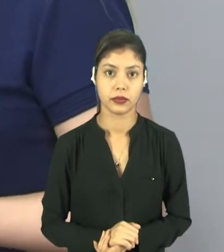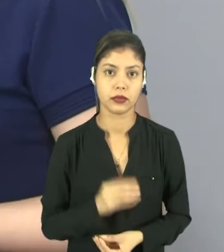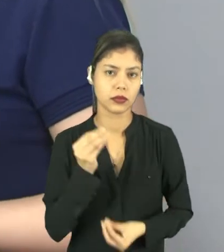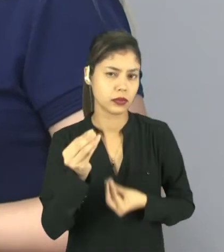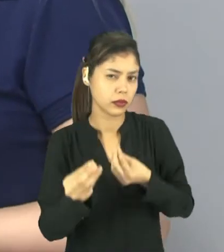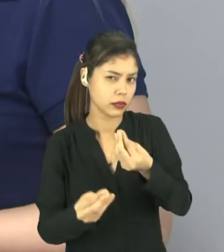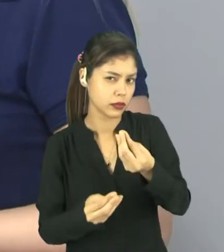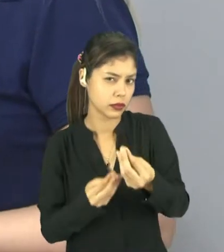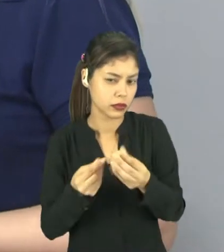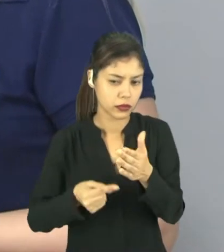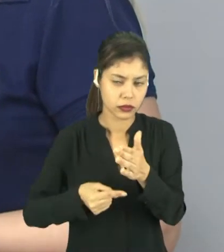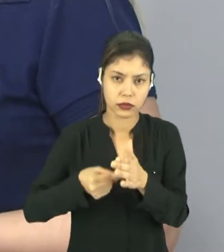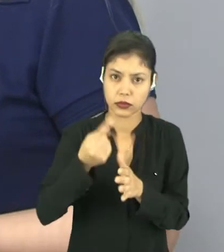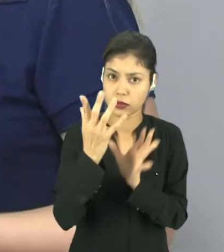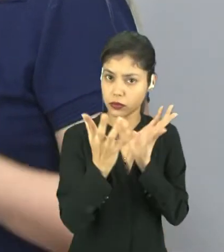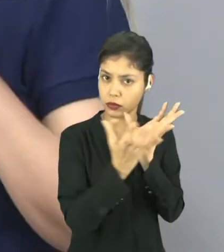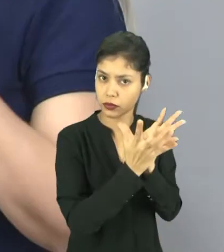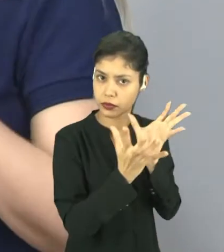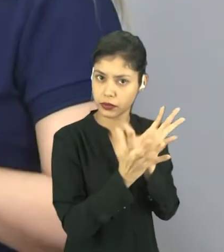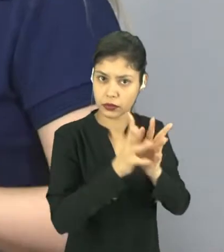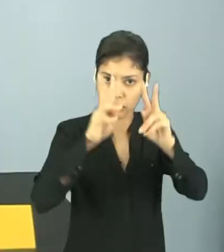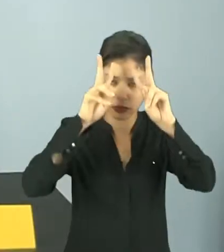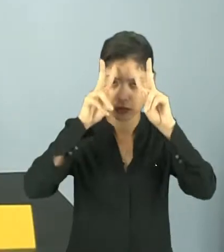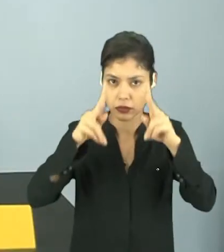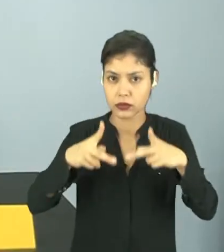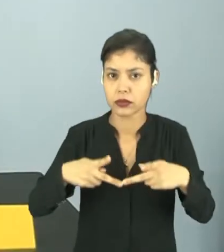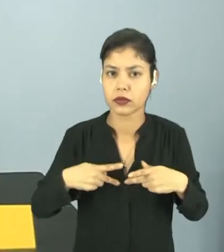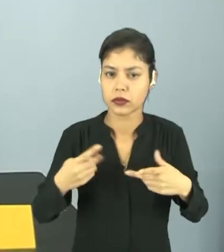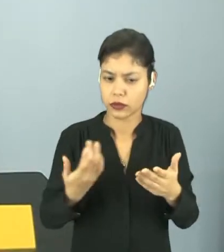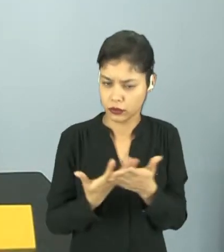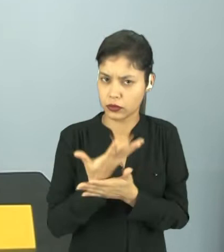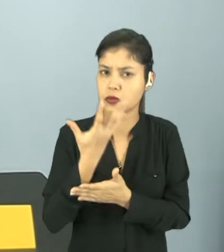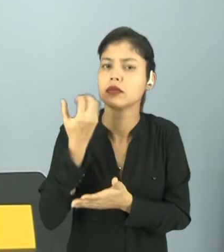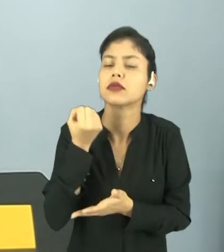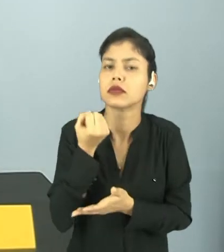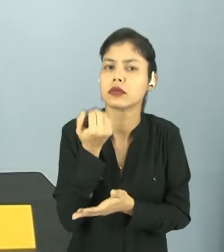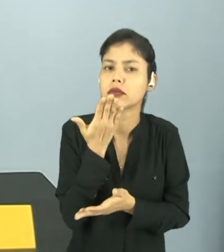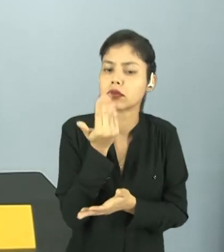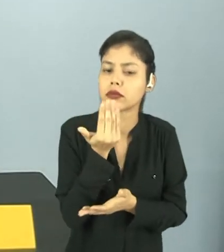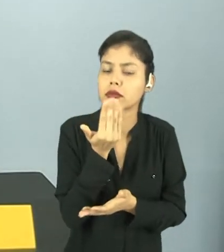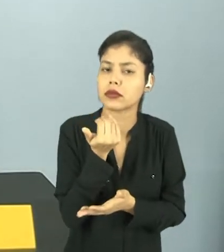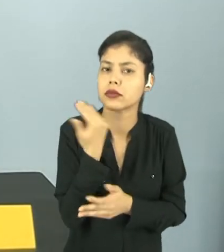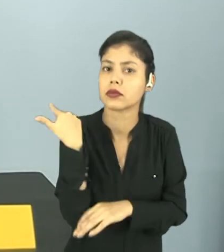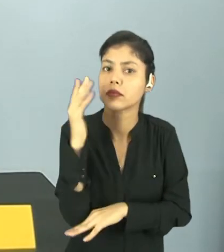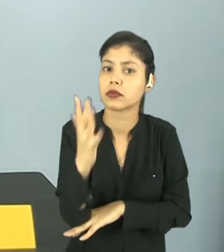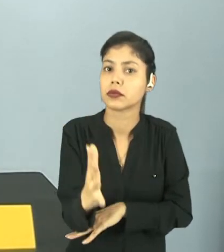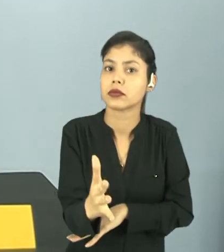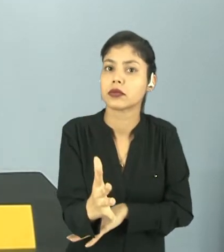Como que os primeiros grupos humanos, eles tiravam o seu alimento da natureza?